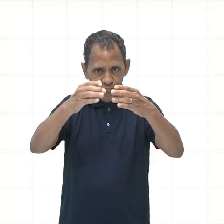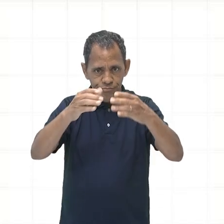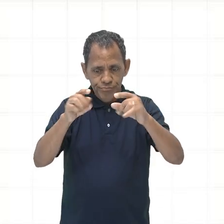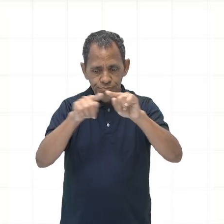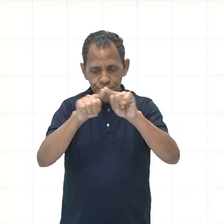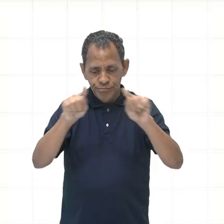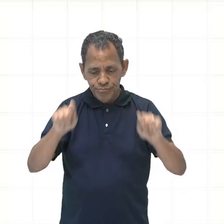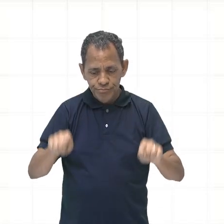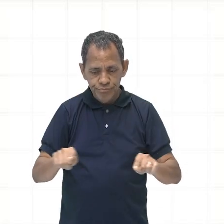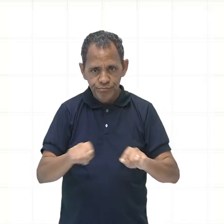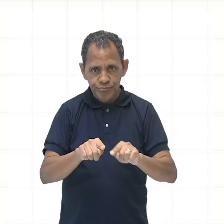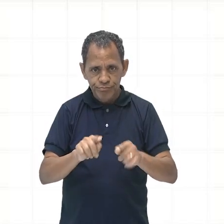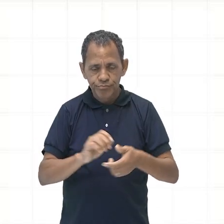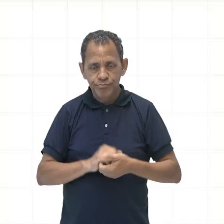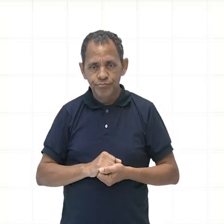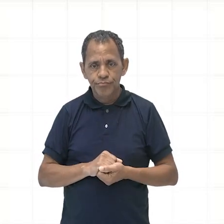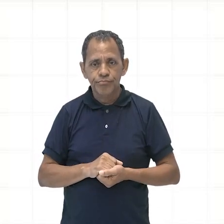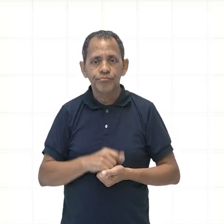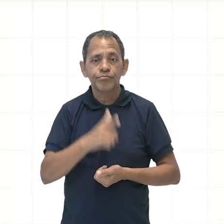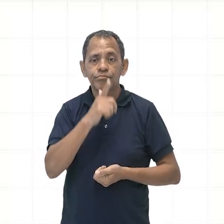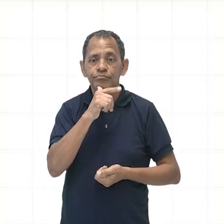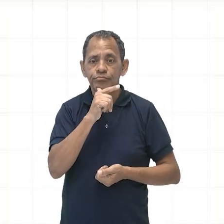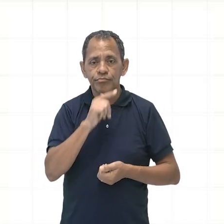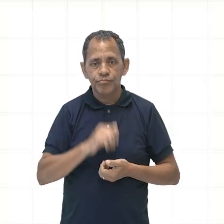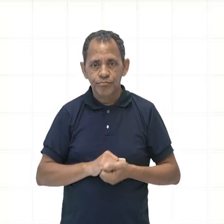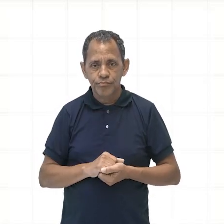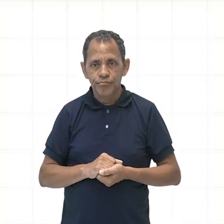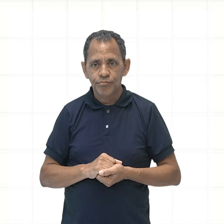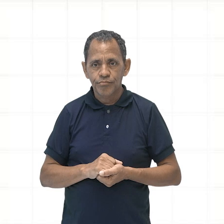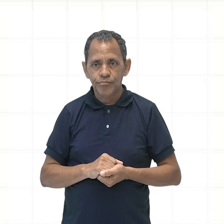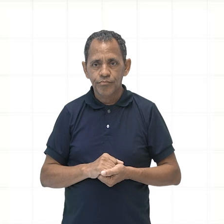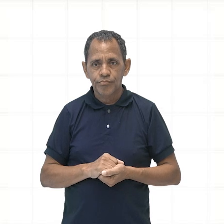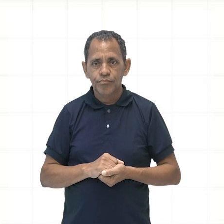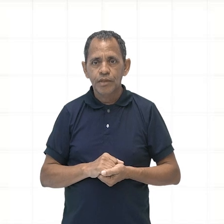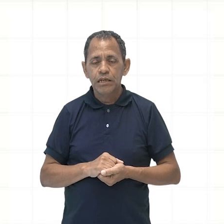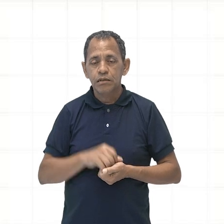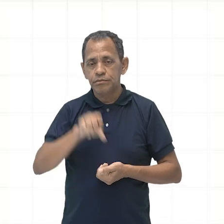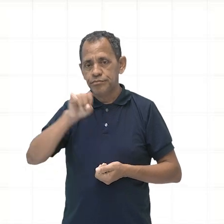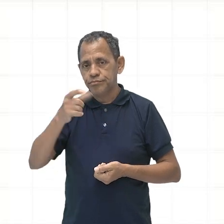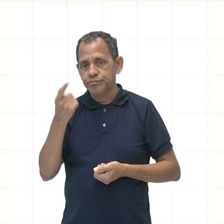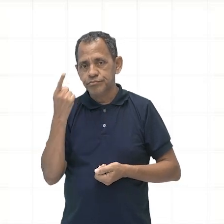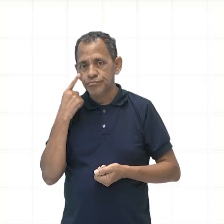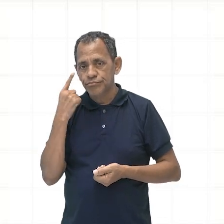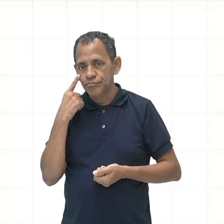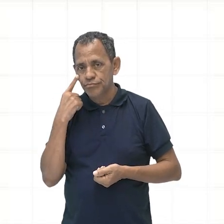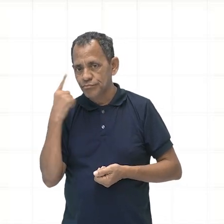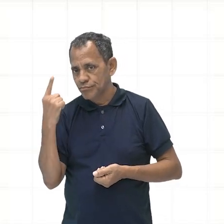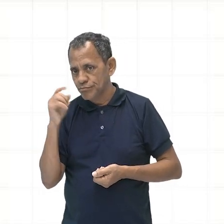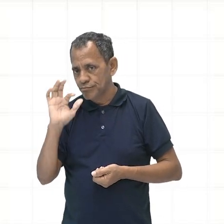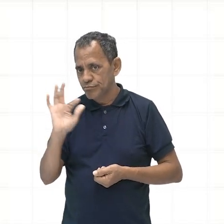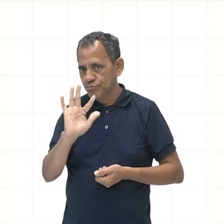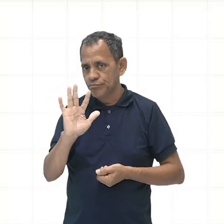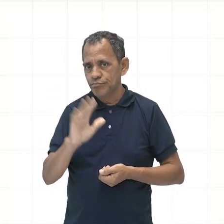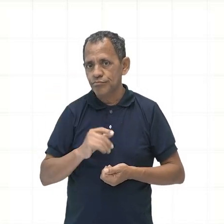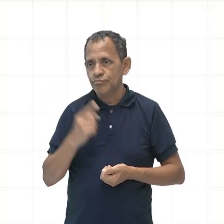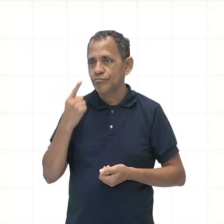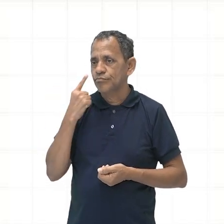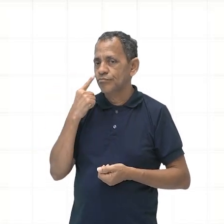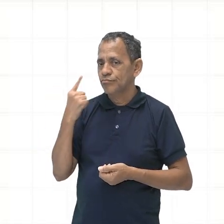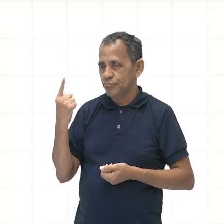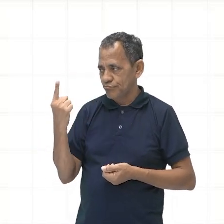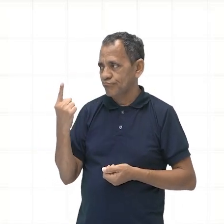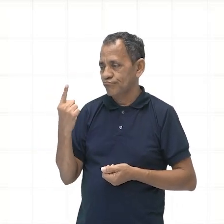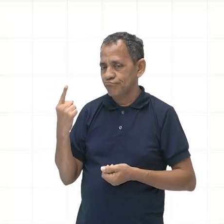como ele me deu a figura, ok, melhor, né? Então, se a gente observar a figura, vejam que aqui a caixa d'água ela tem